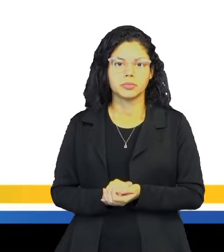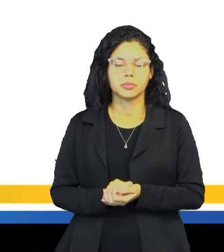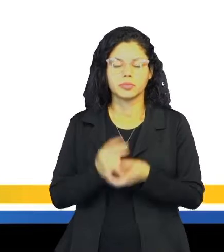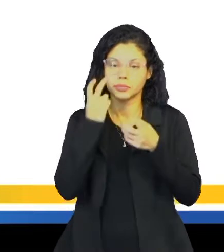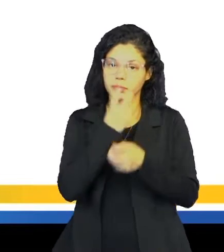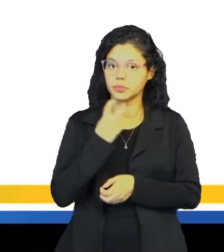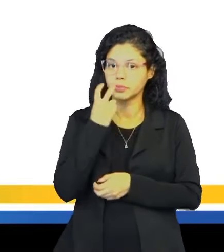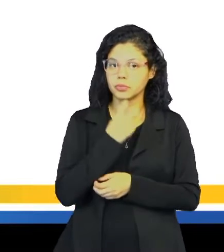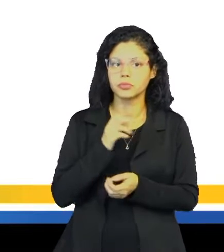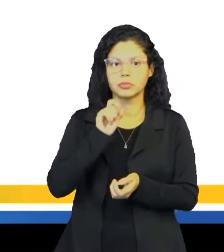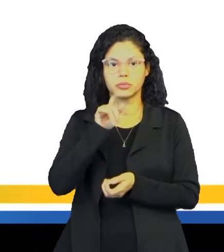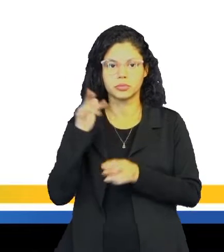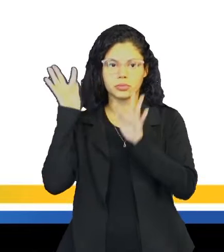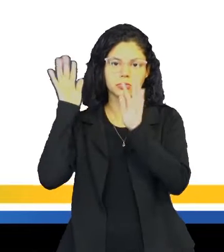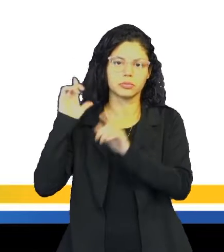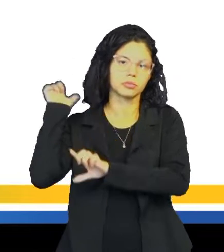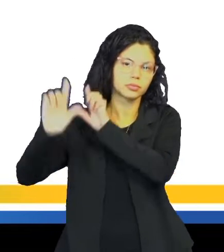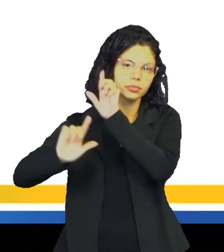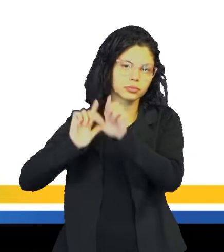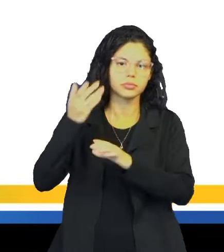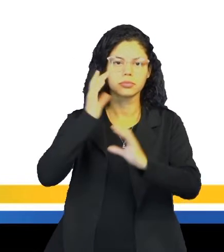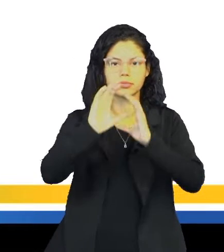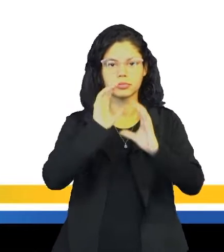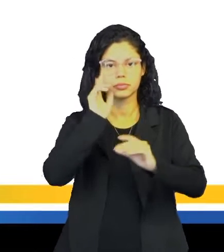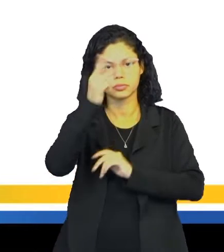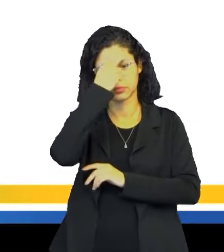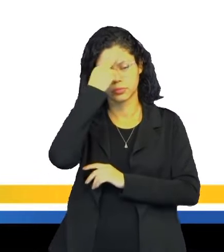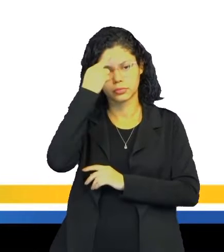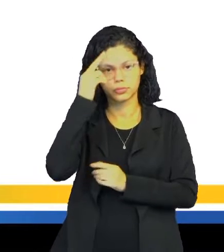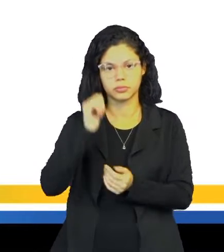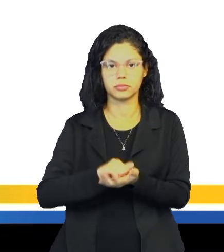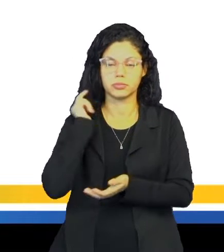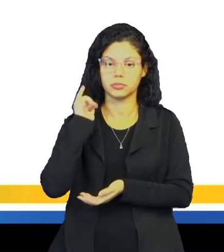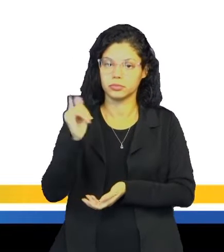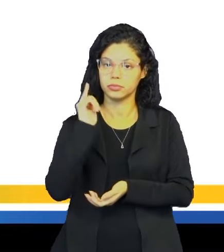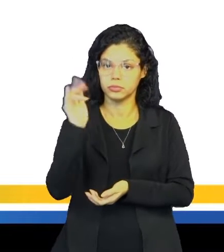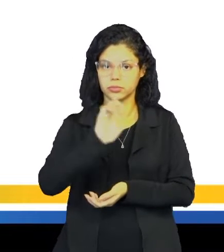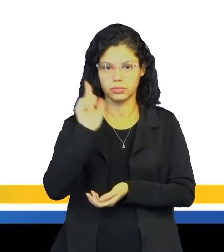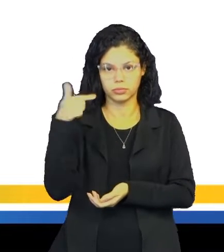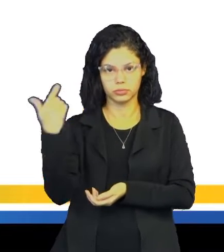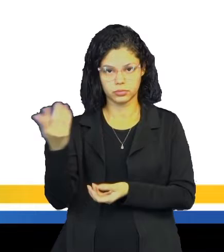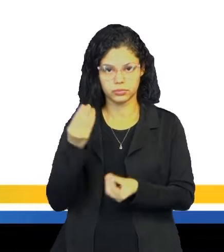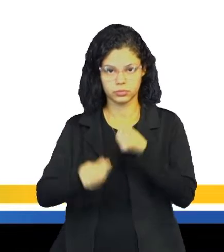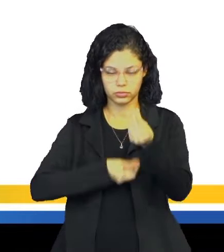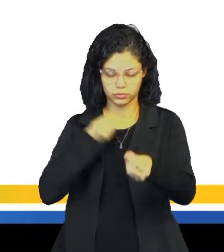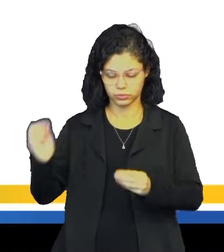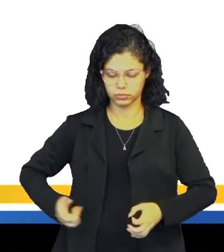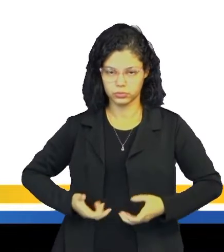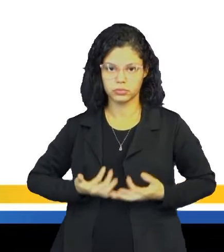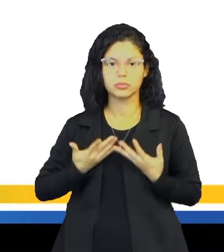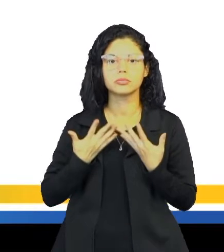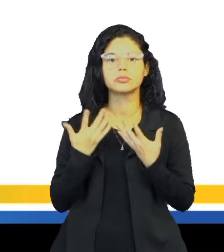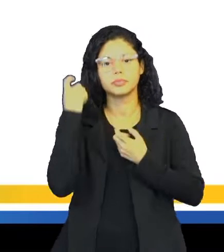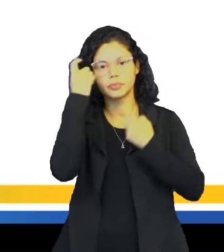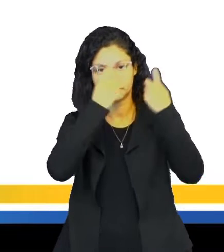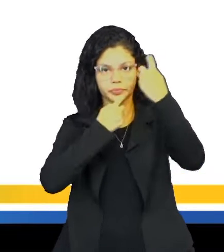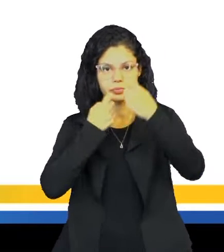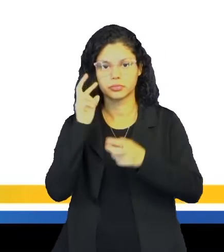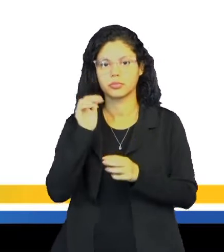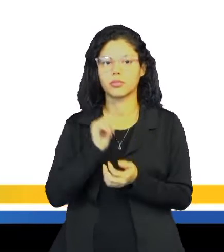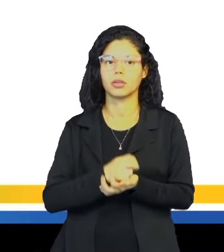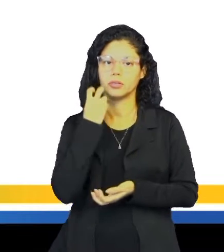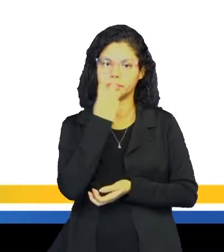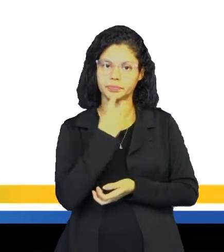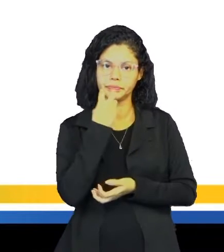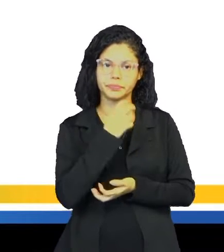oral, lendas, canções, histórias, narrações e outras formas de manifestações culturais expressas na